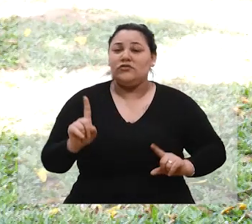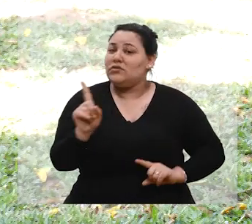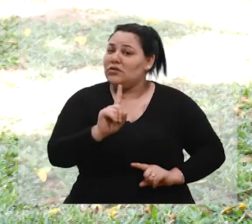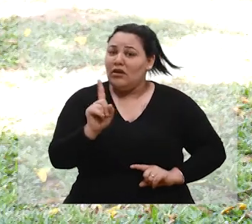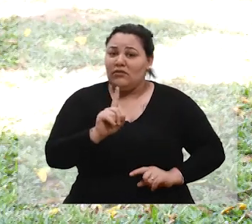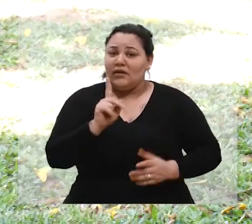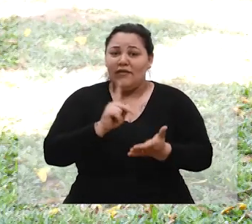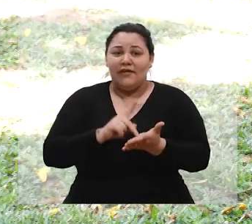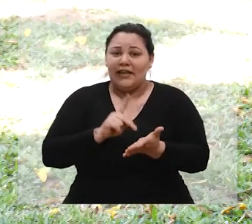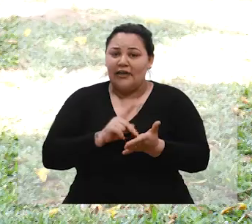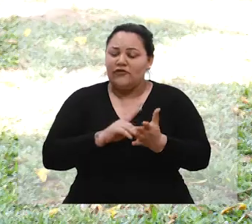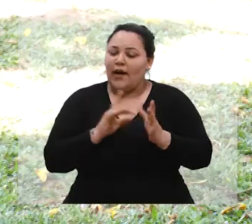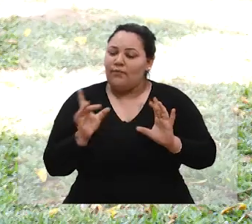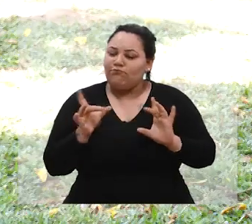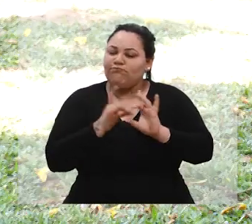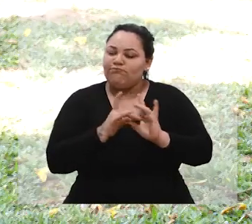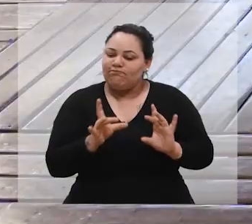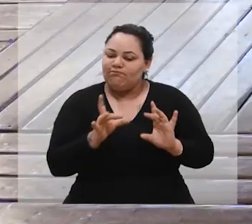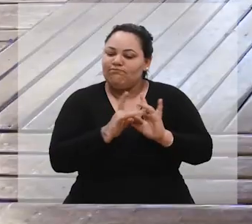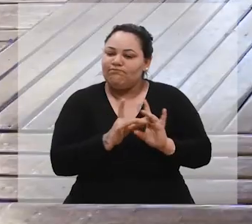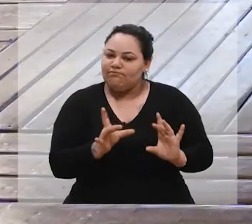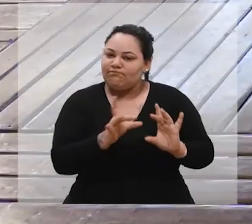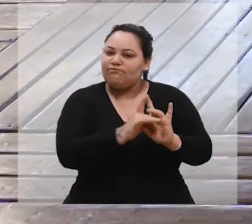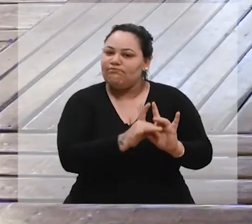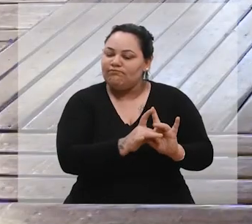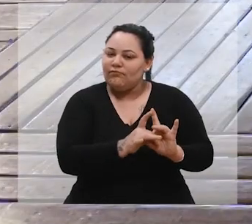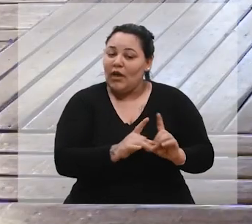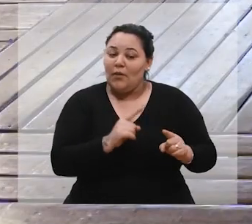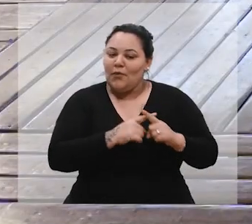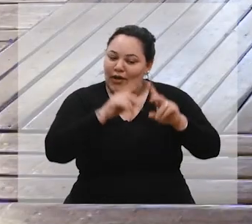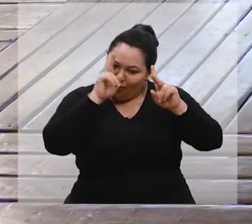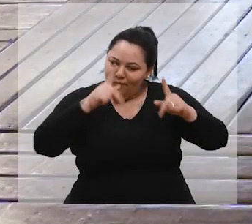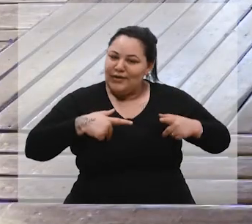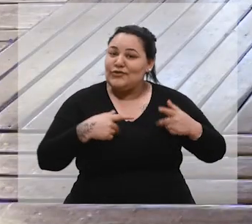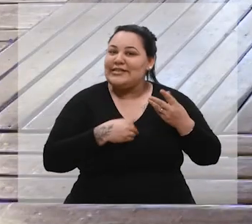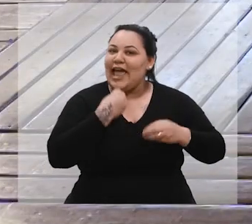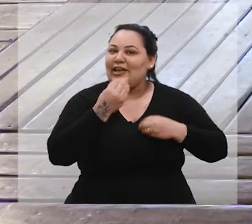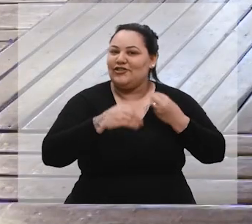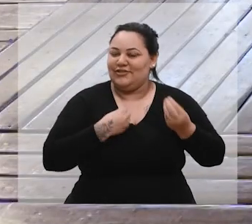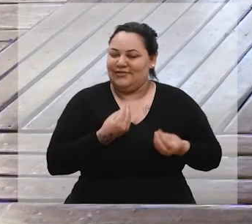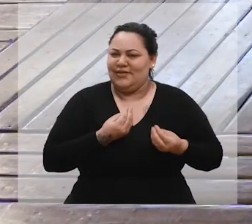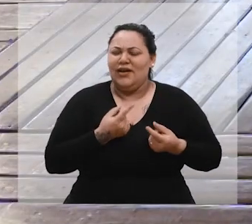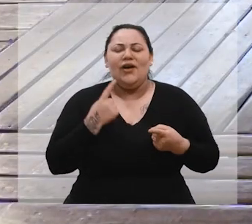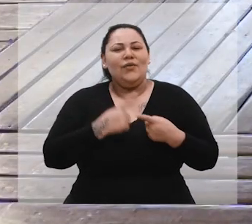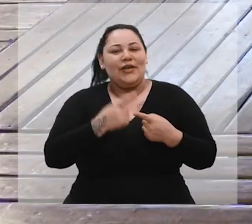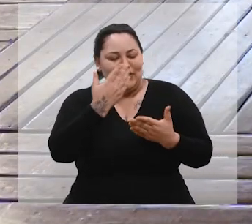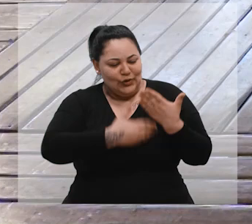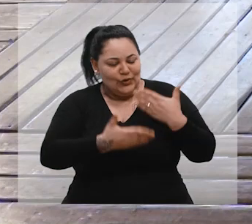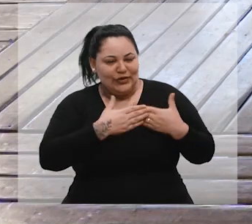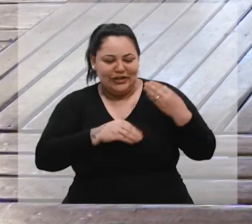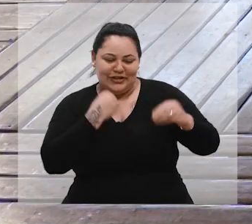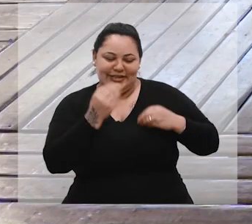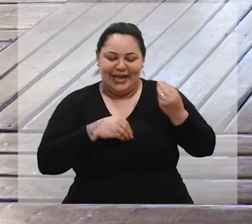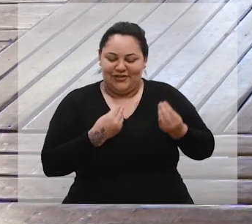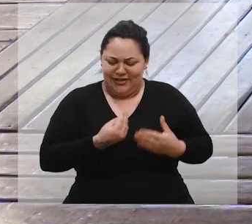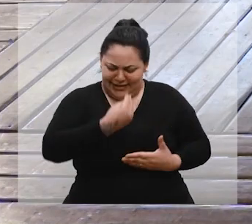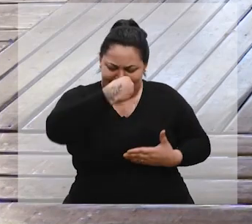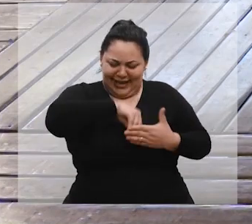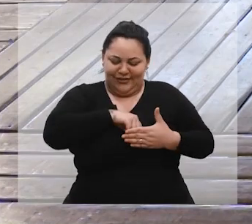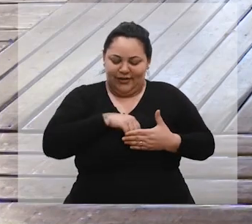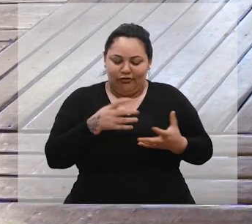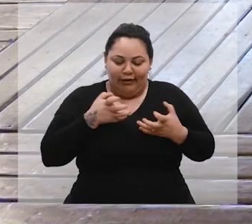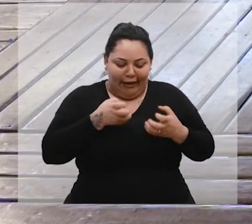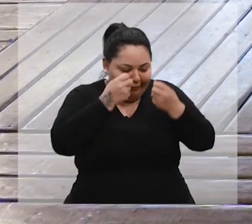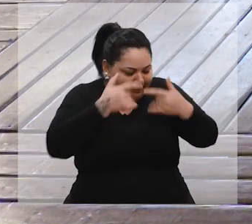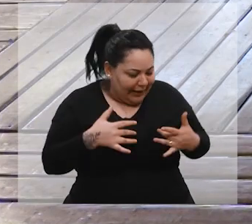Isso é feito de vida. Porque o ser humano, ele sente, né? E às vezes por que a gente sente o que a gente sente? Por que a gente quer